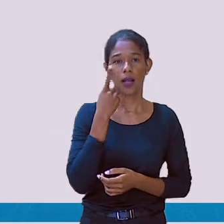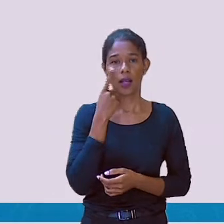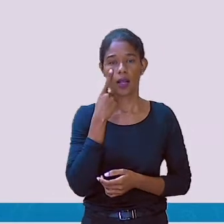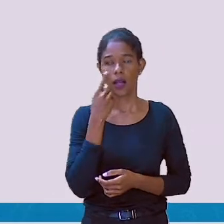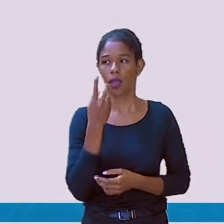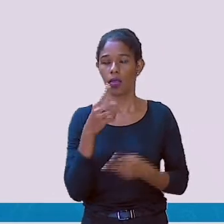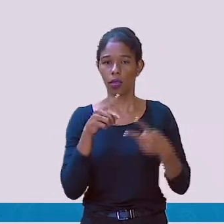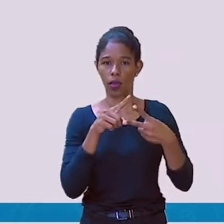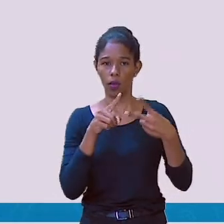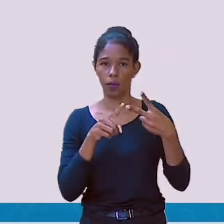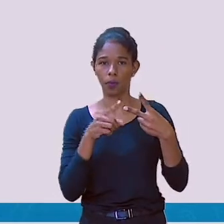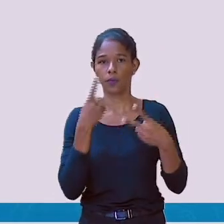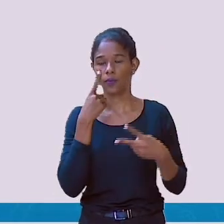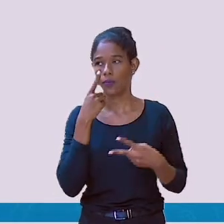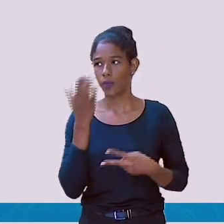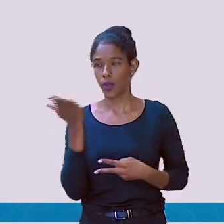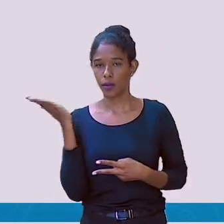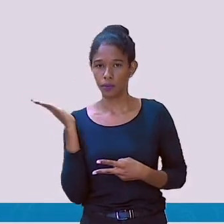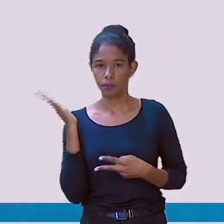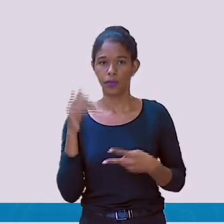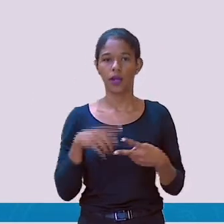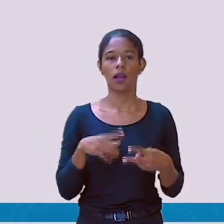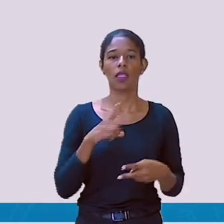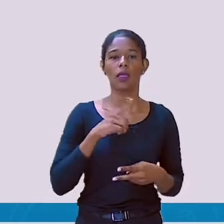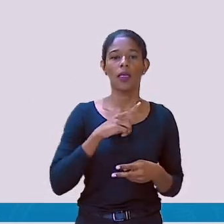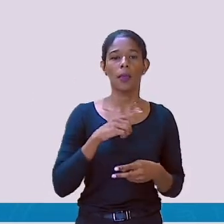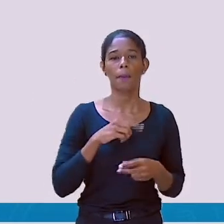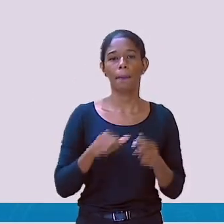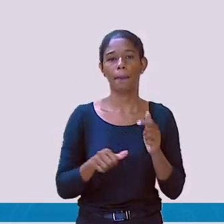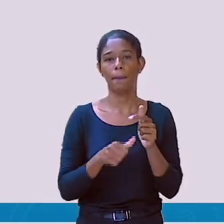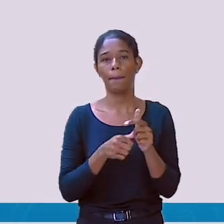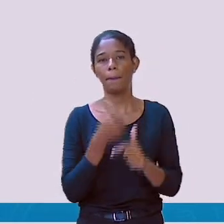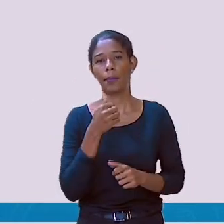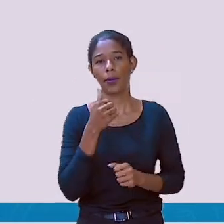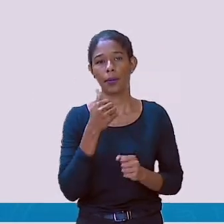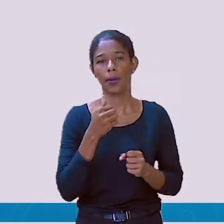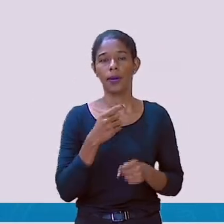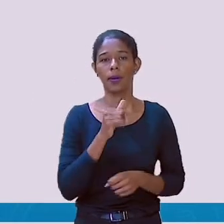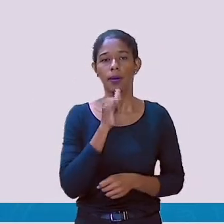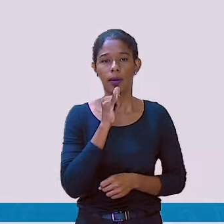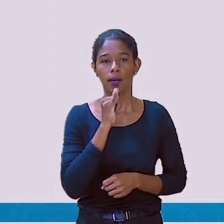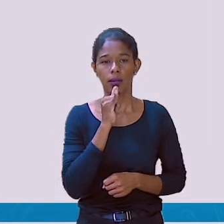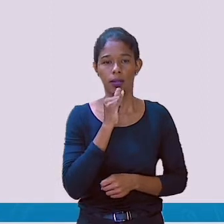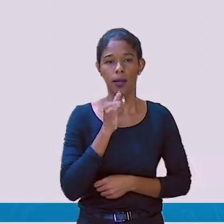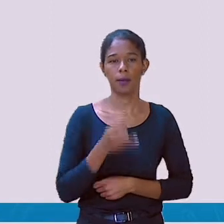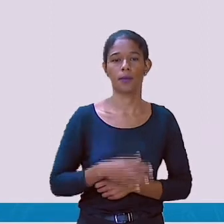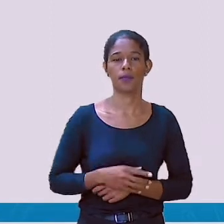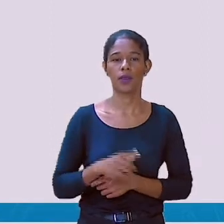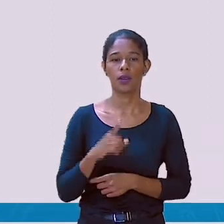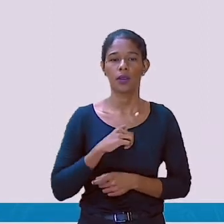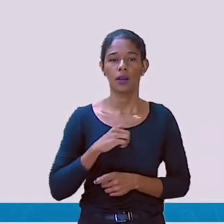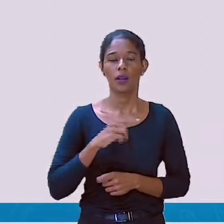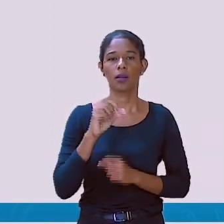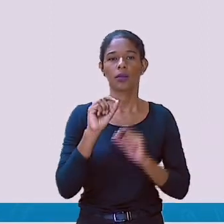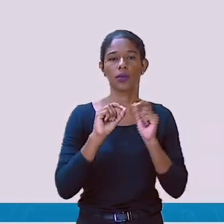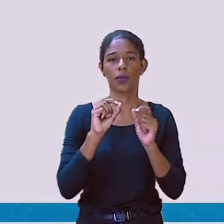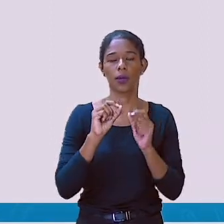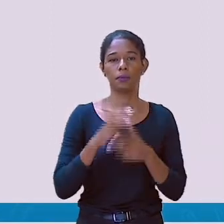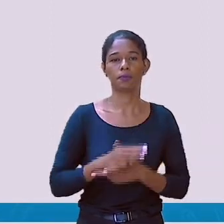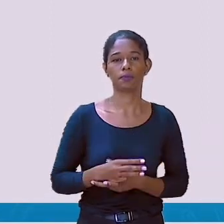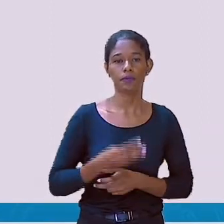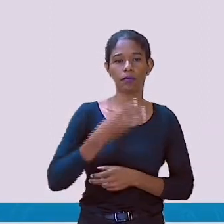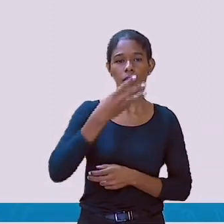aqui, 3x ao quadrado, y ao quadrado. O 3, o número, ele é o